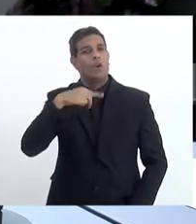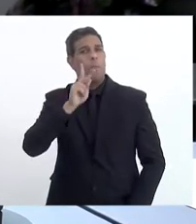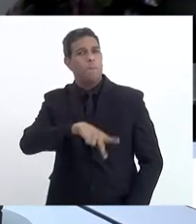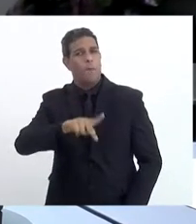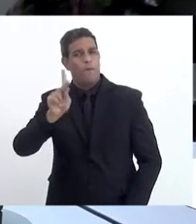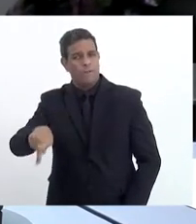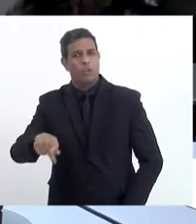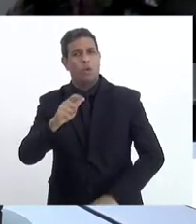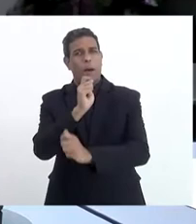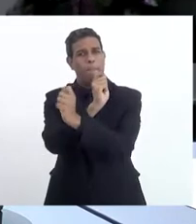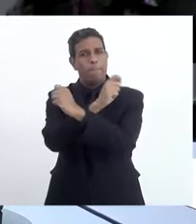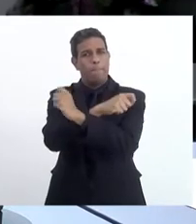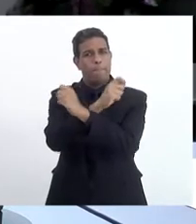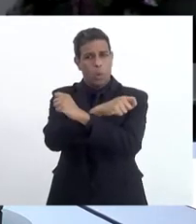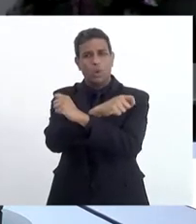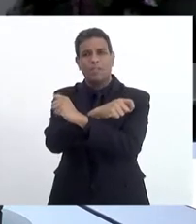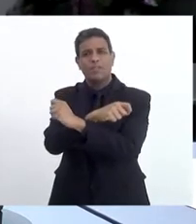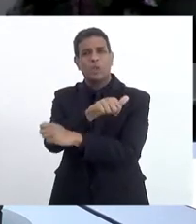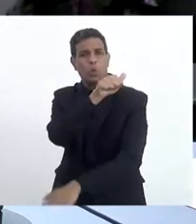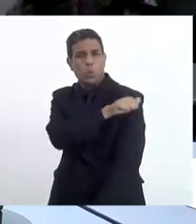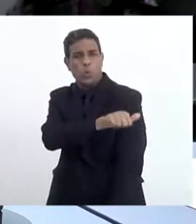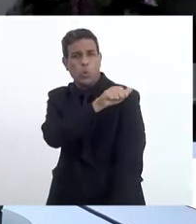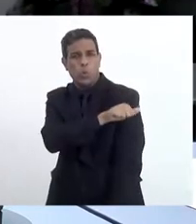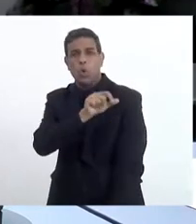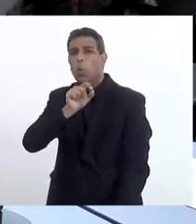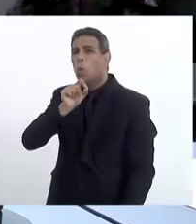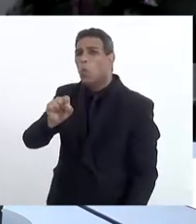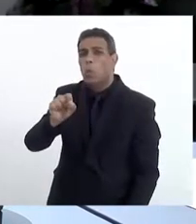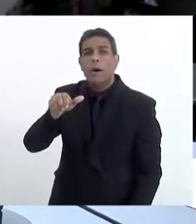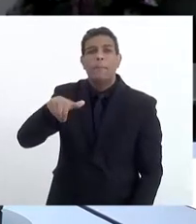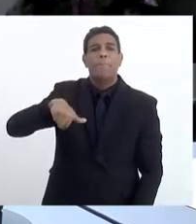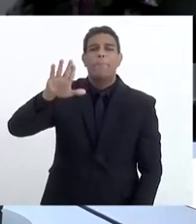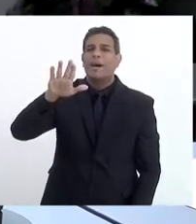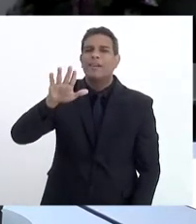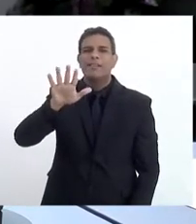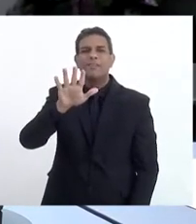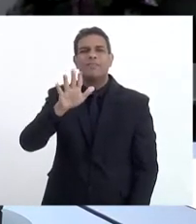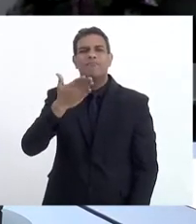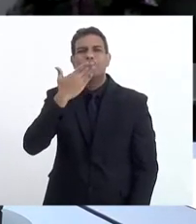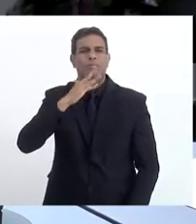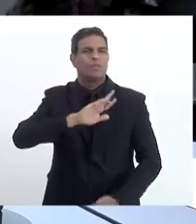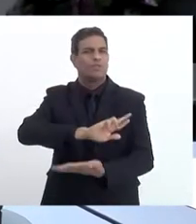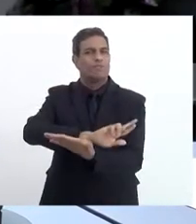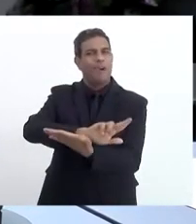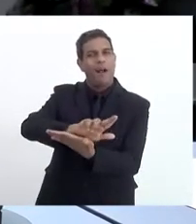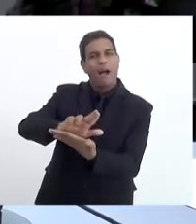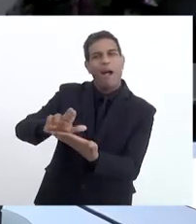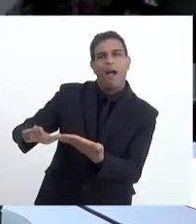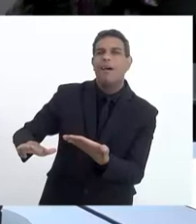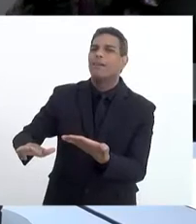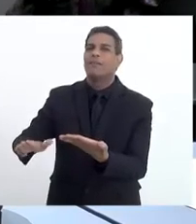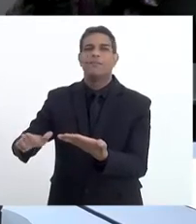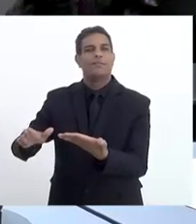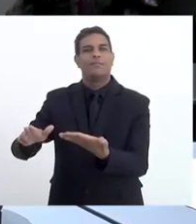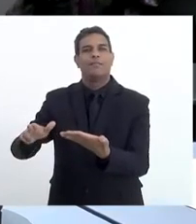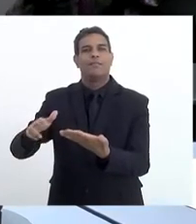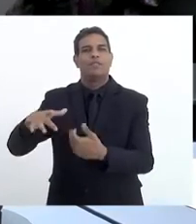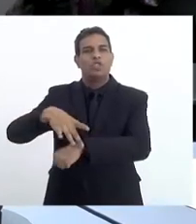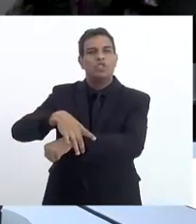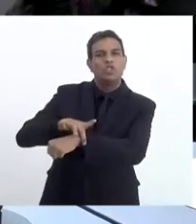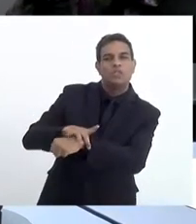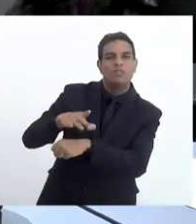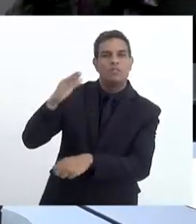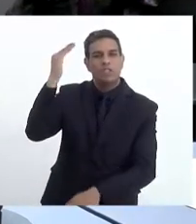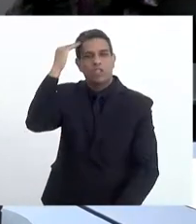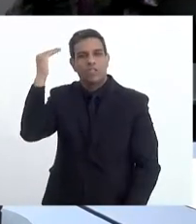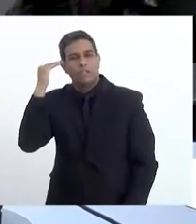foi professor da PUC. Eu fui aluno da PUC. A PUC tem de materialista dialético, umbandista,